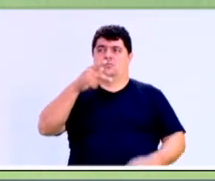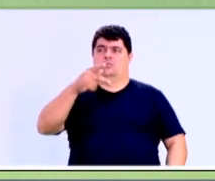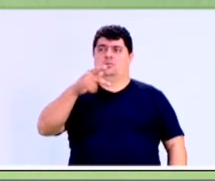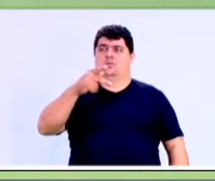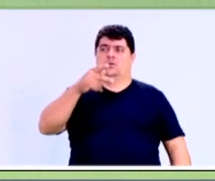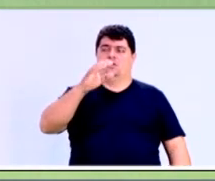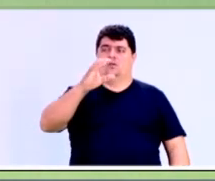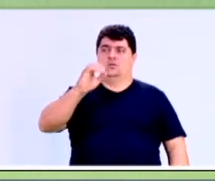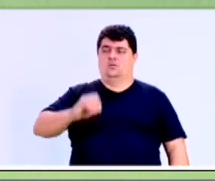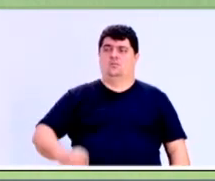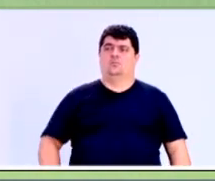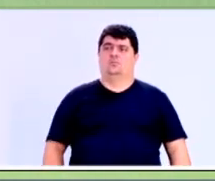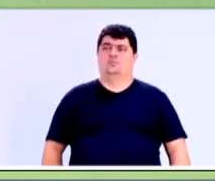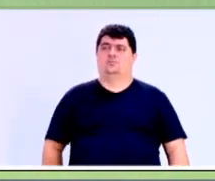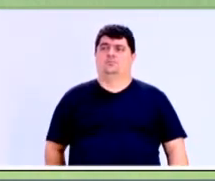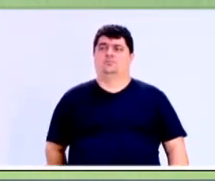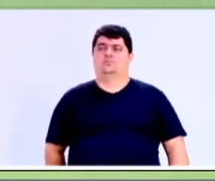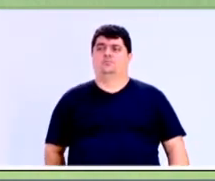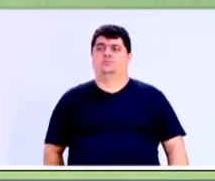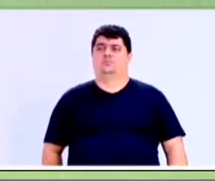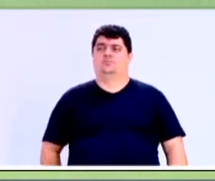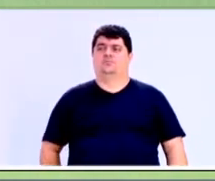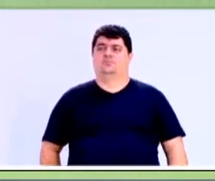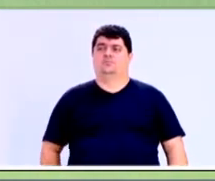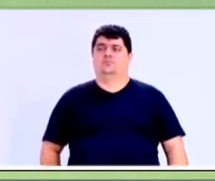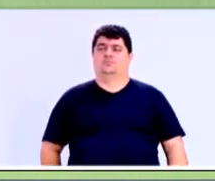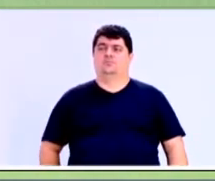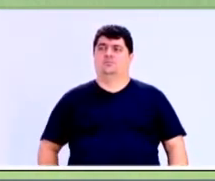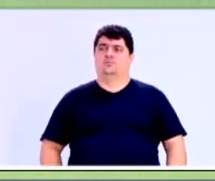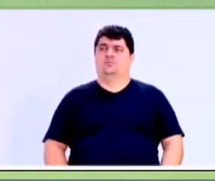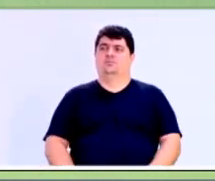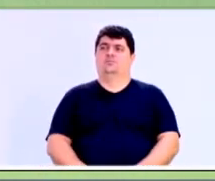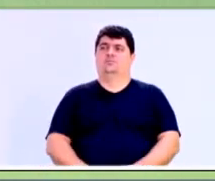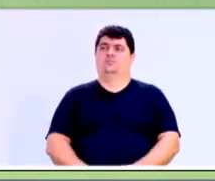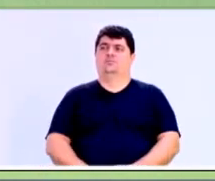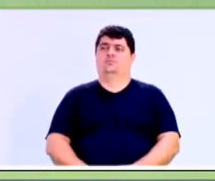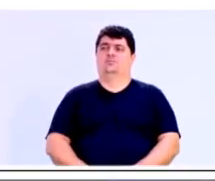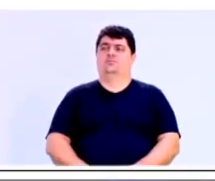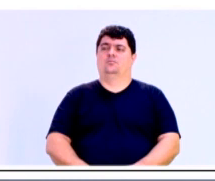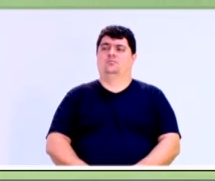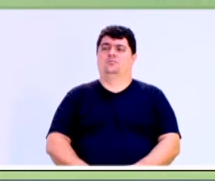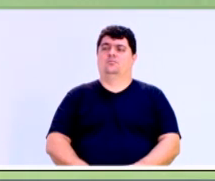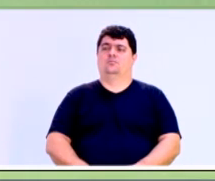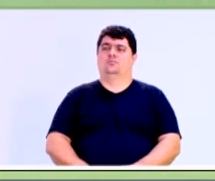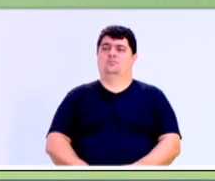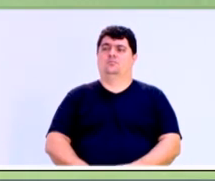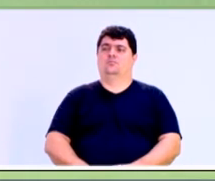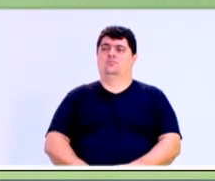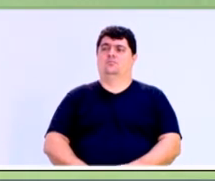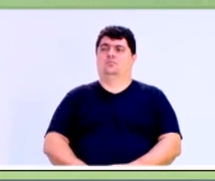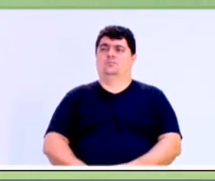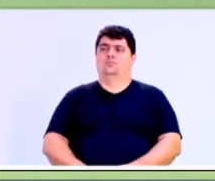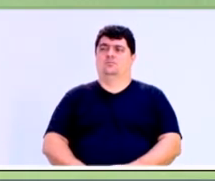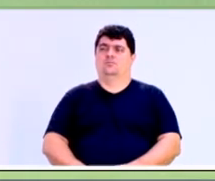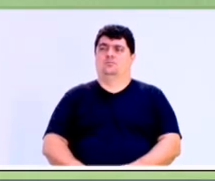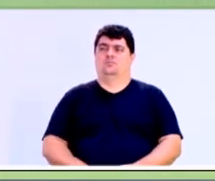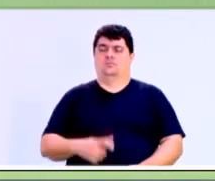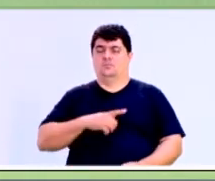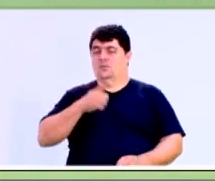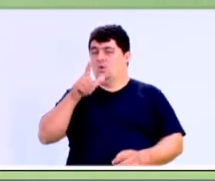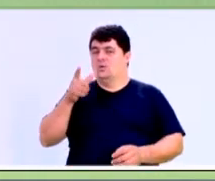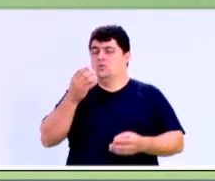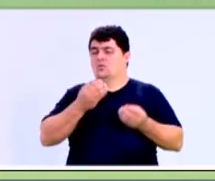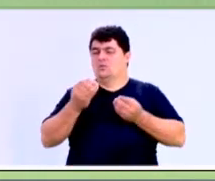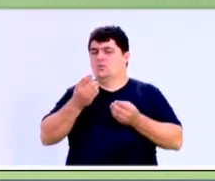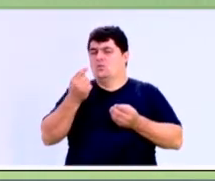giro é ativo circulante operacional menos o meu passivo circulante operacional. Tem outra coisa, quanto que